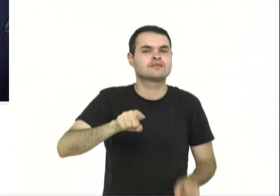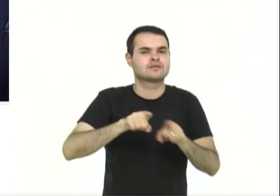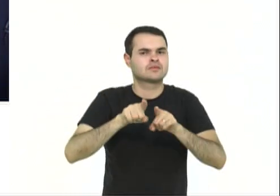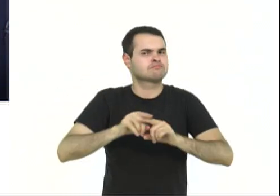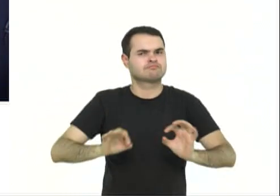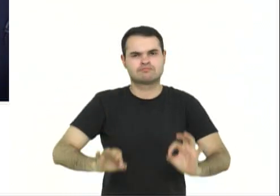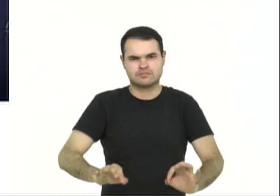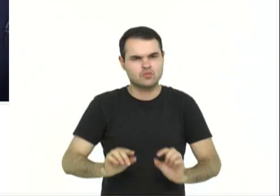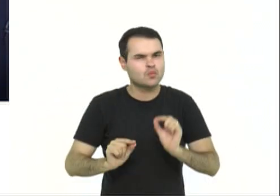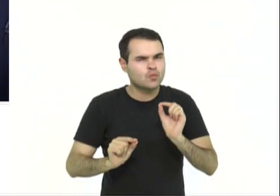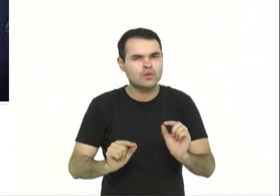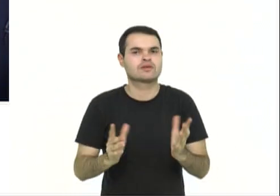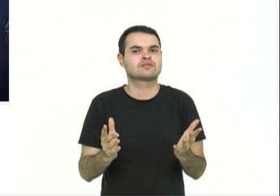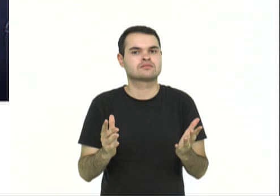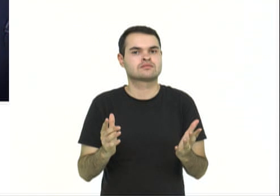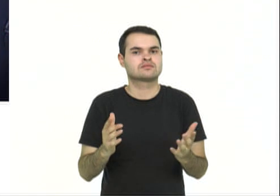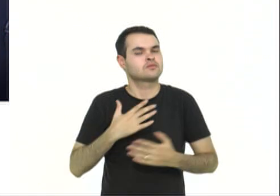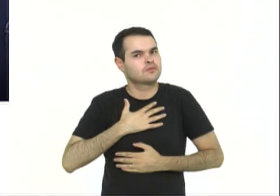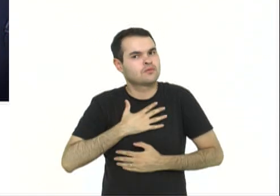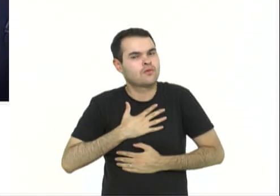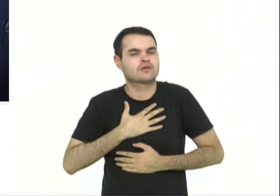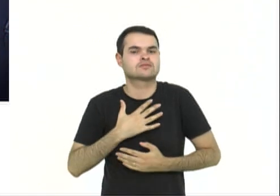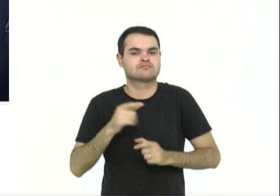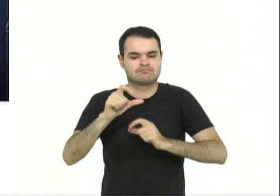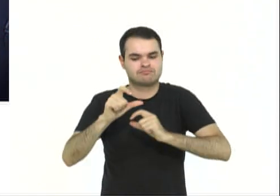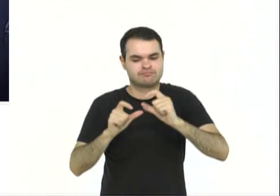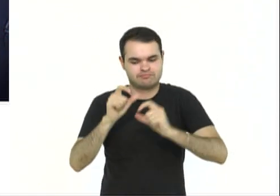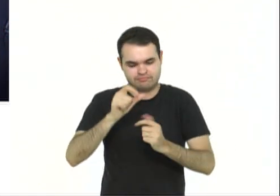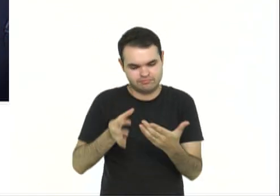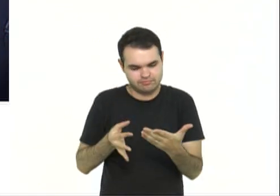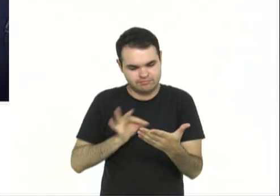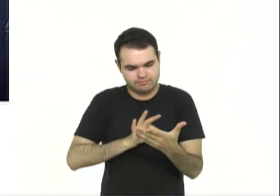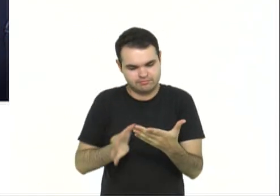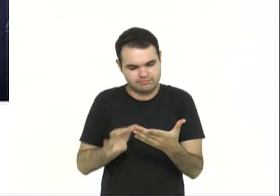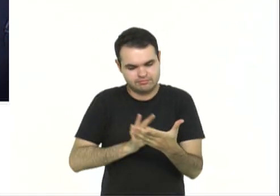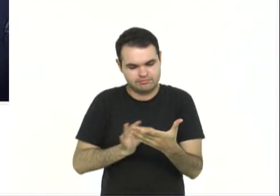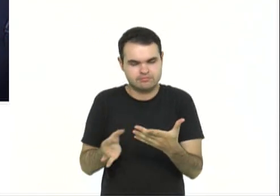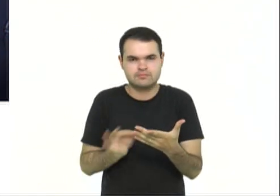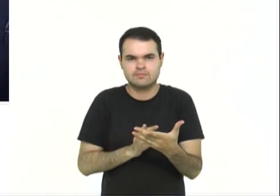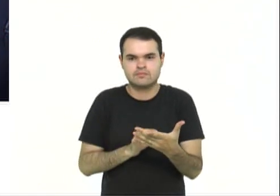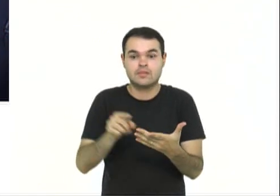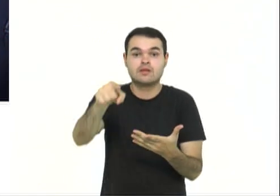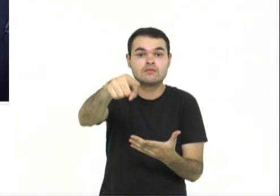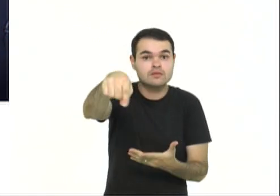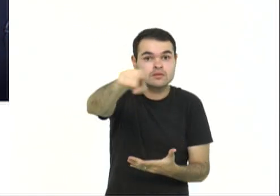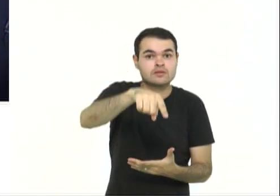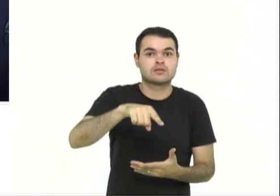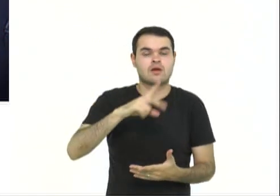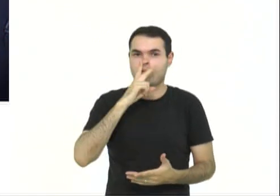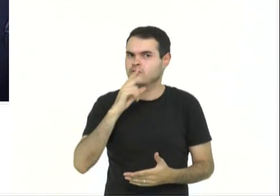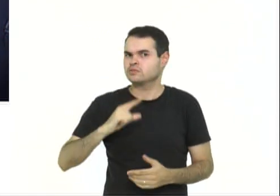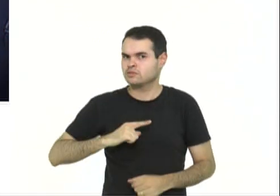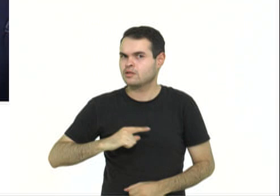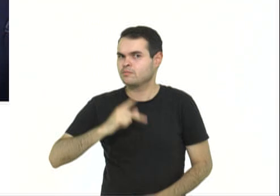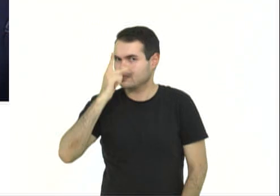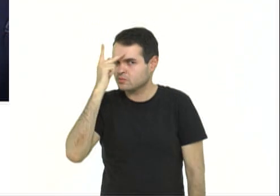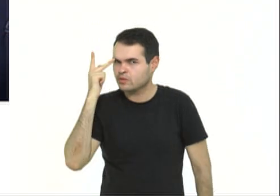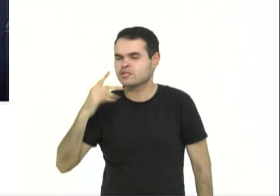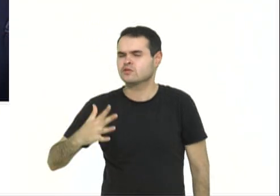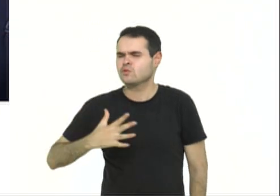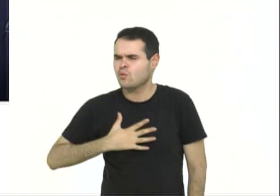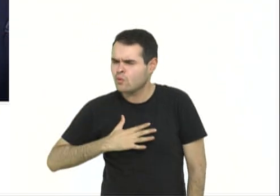com certeza curte muito história em quadrinho, né? E entre esses, eu acredito que tem aqueles que também gostam